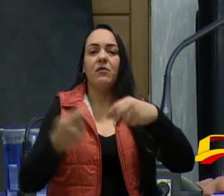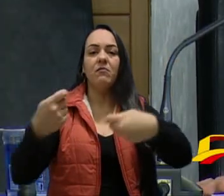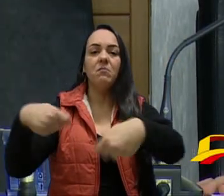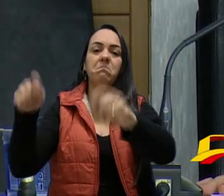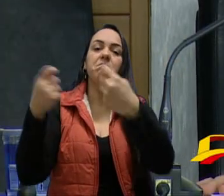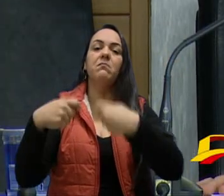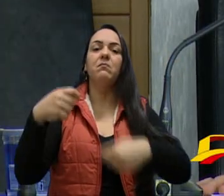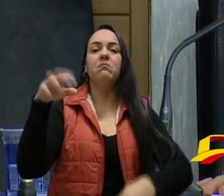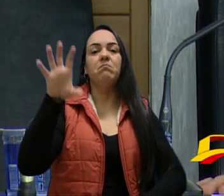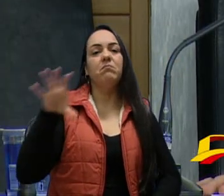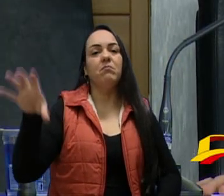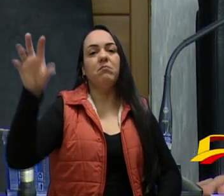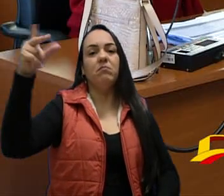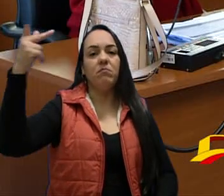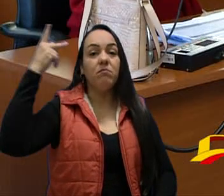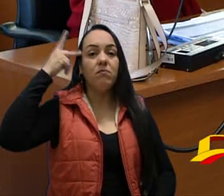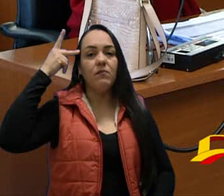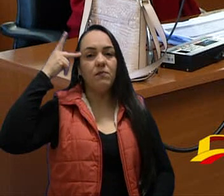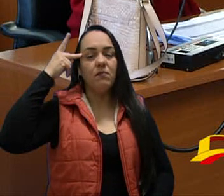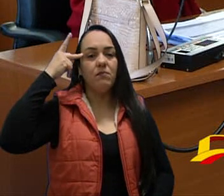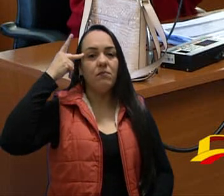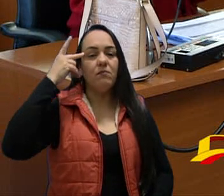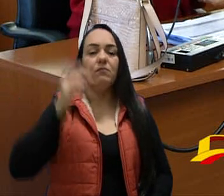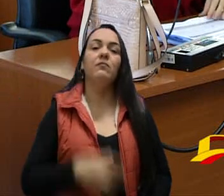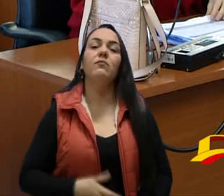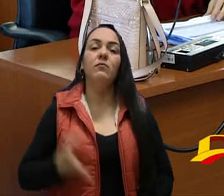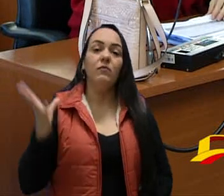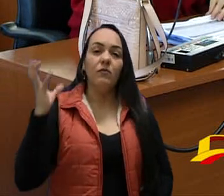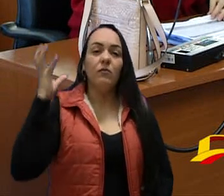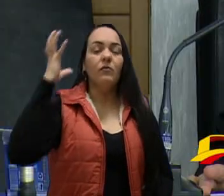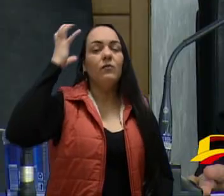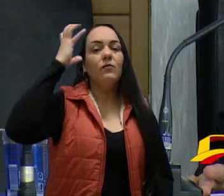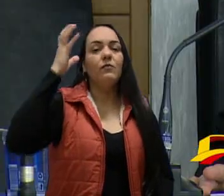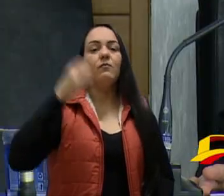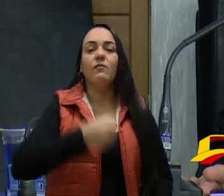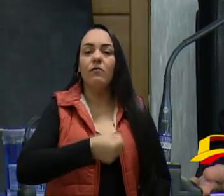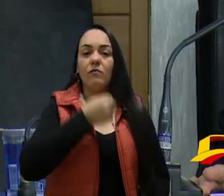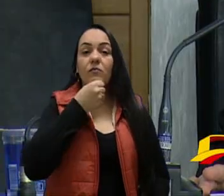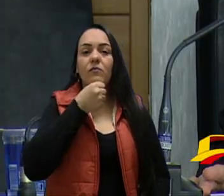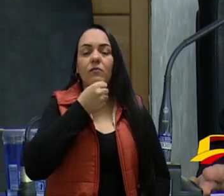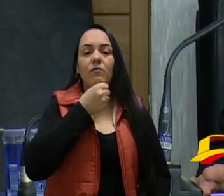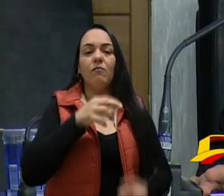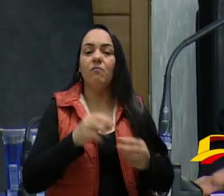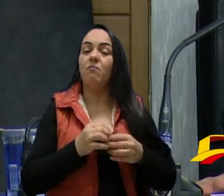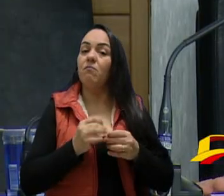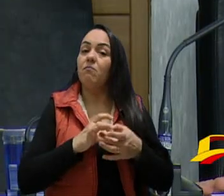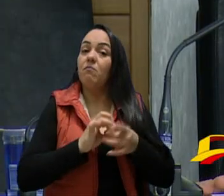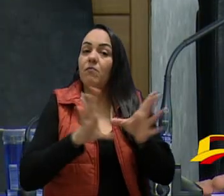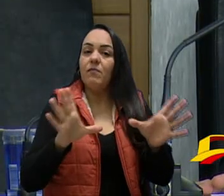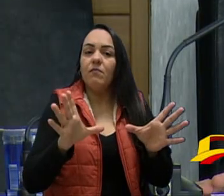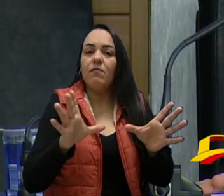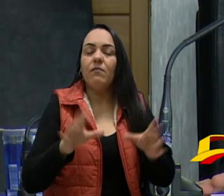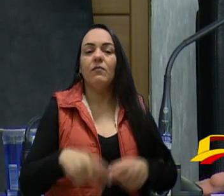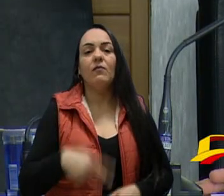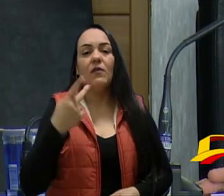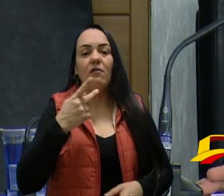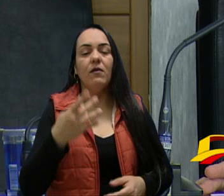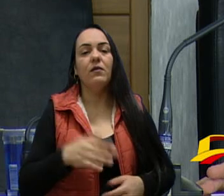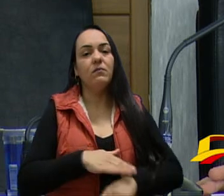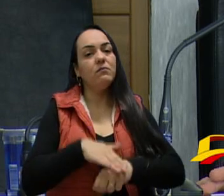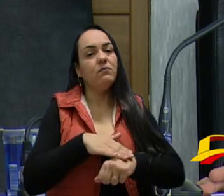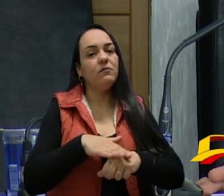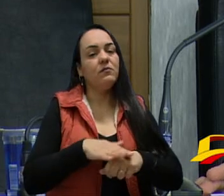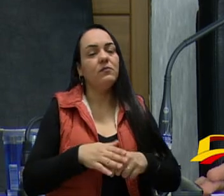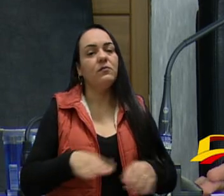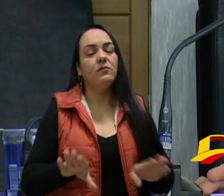palavras o prefeito vereador da fernanda césar frança seus microfones estão aberto também se quiserem interagir e